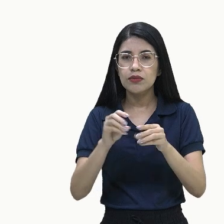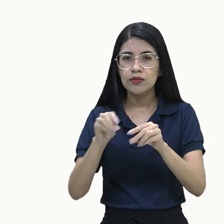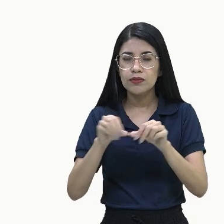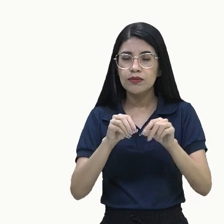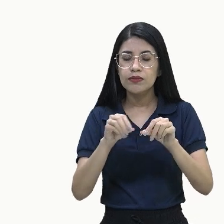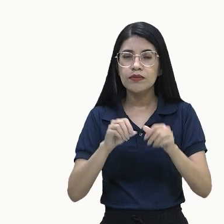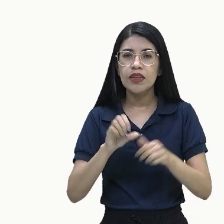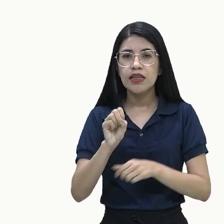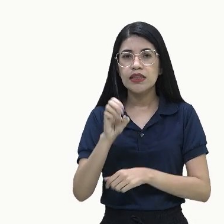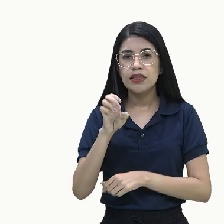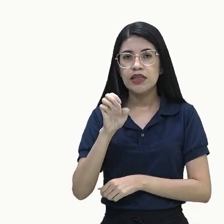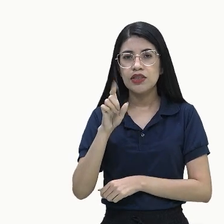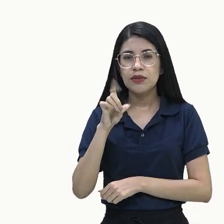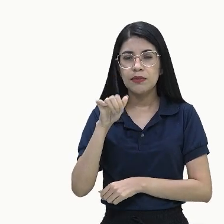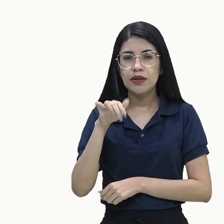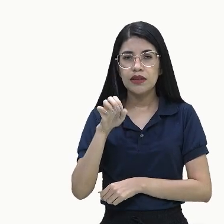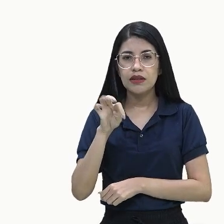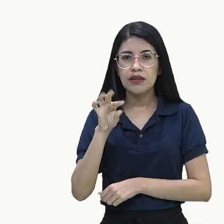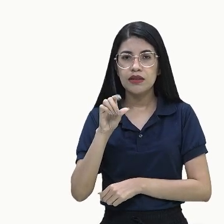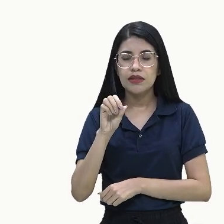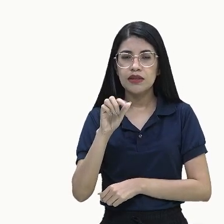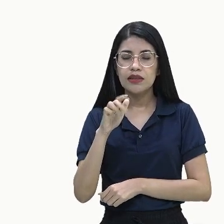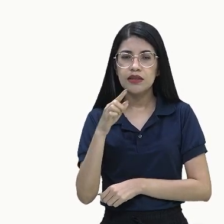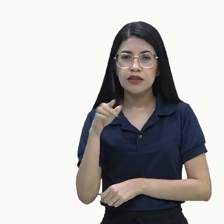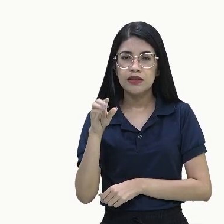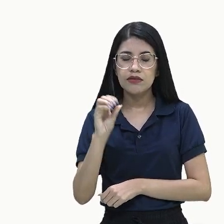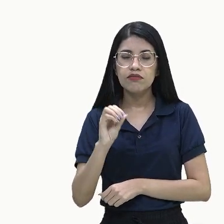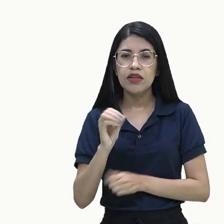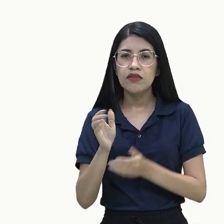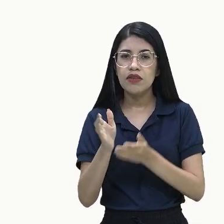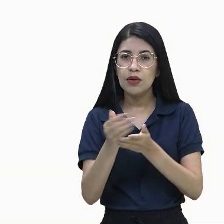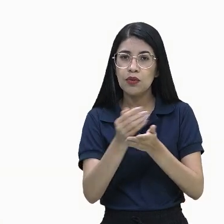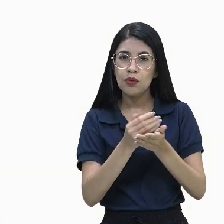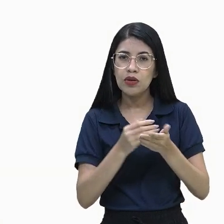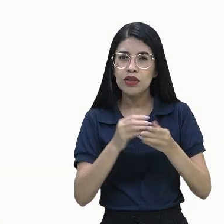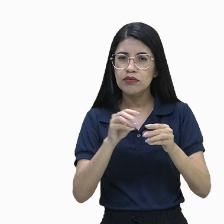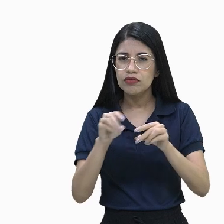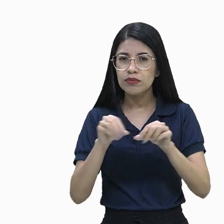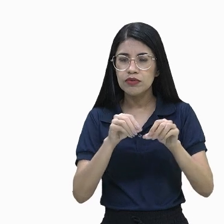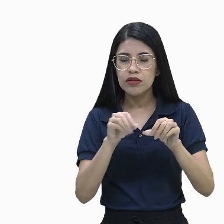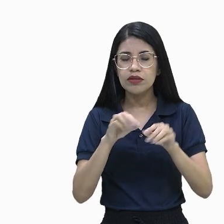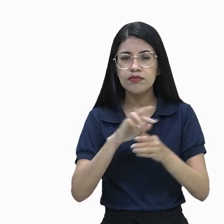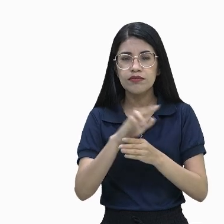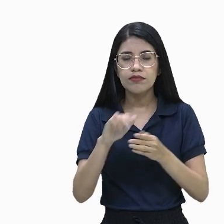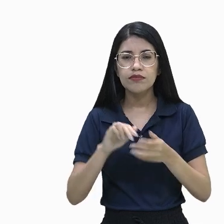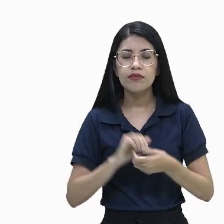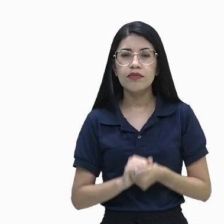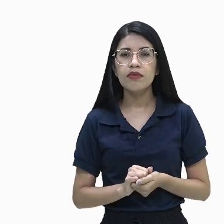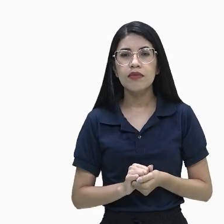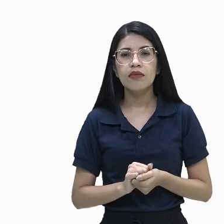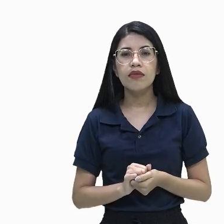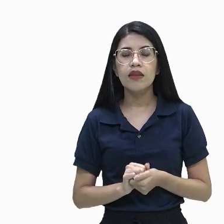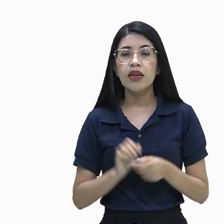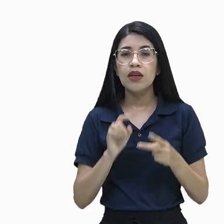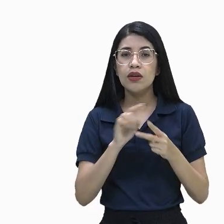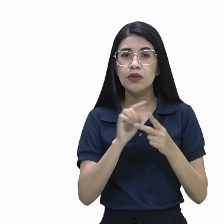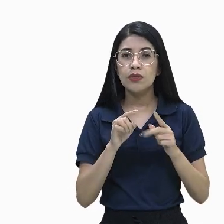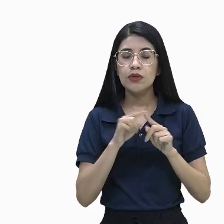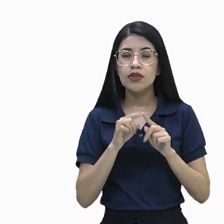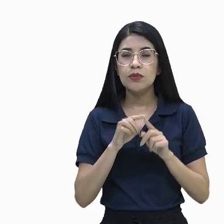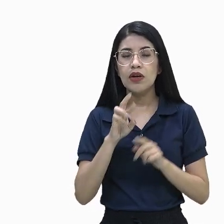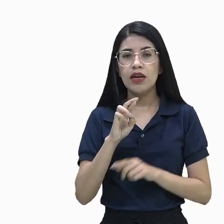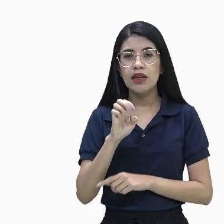é o quê? Acúmulo de sedimentos. Classificação, a gente tem aí as depressões relativa